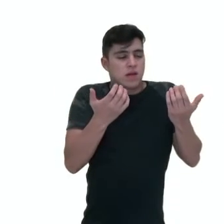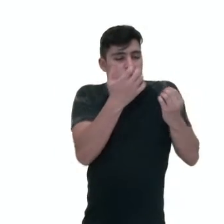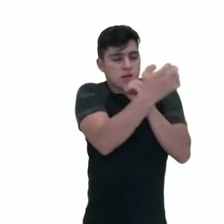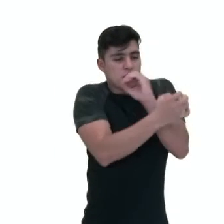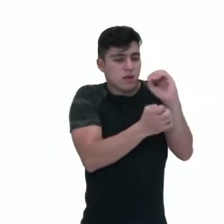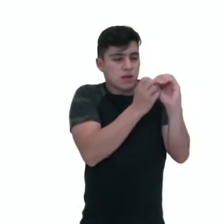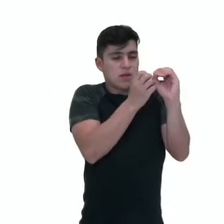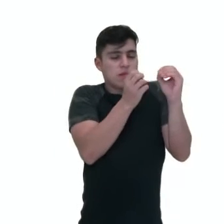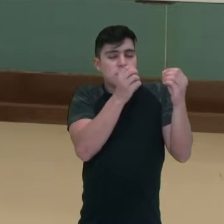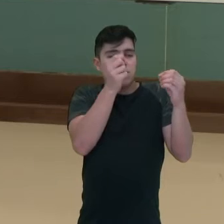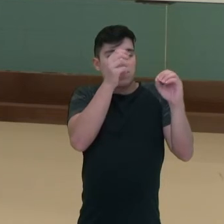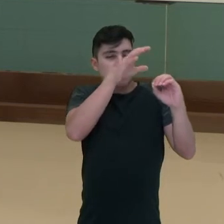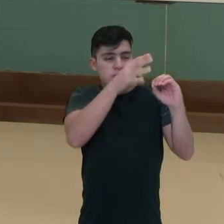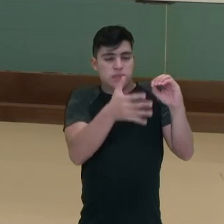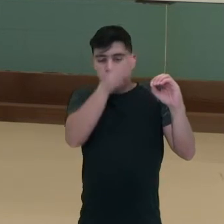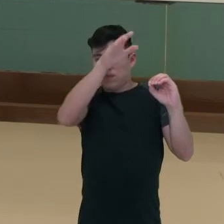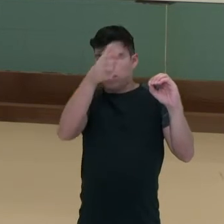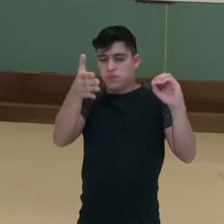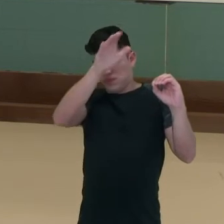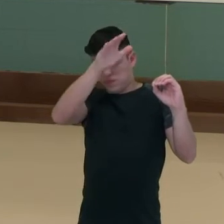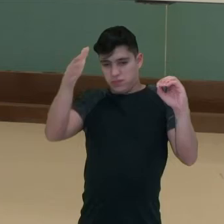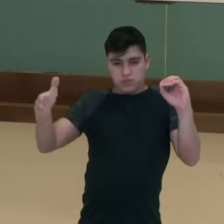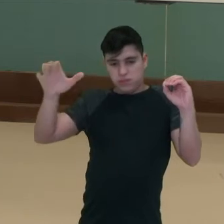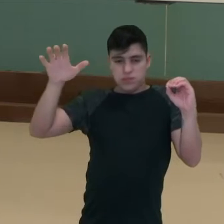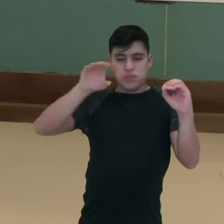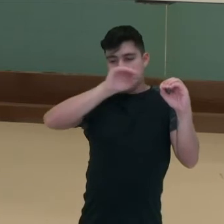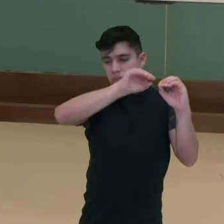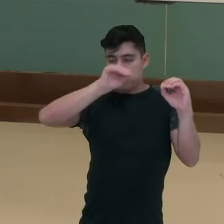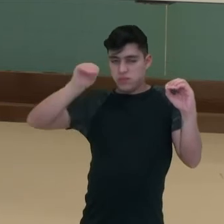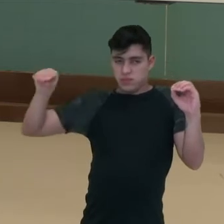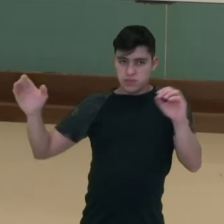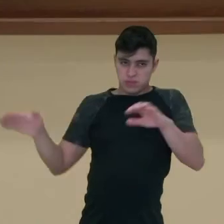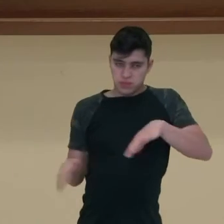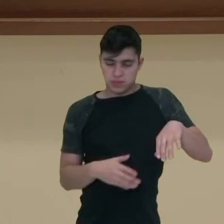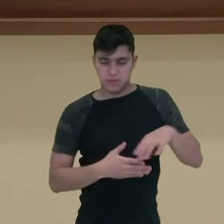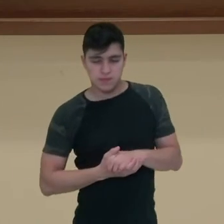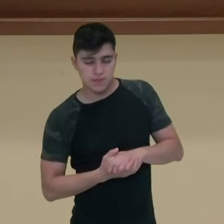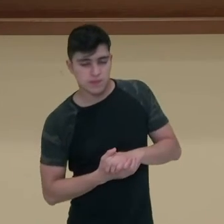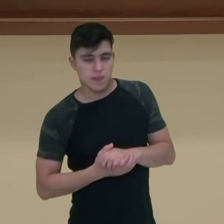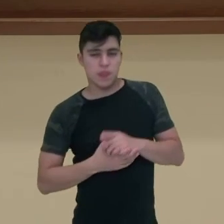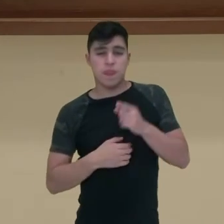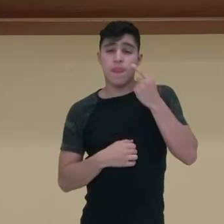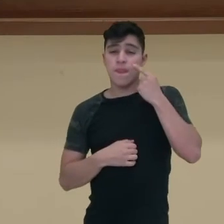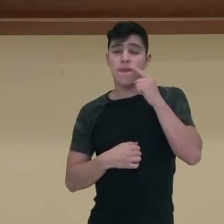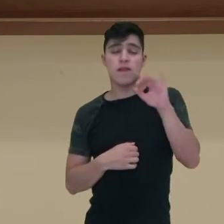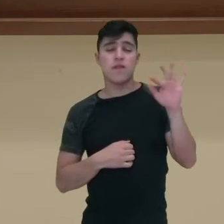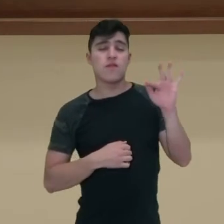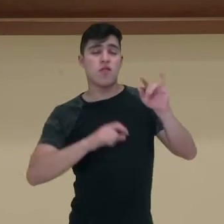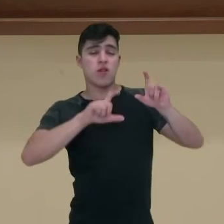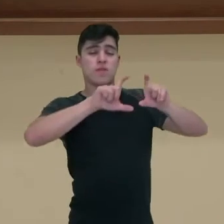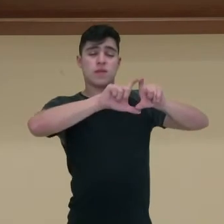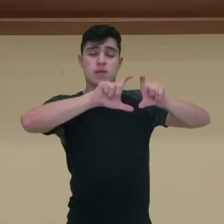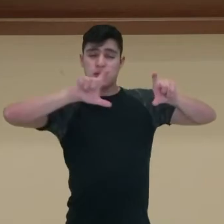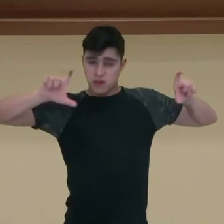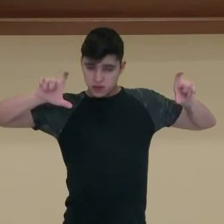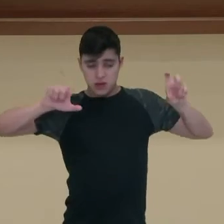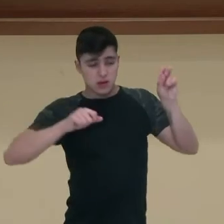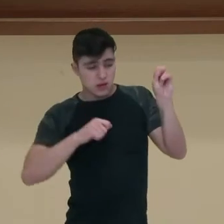Fórmulas utilizadas nas ligações covalentes. Então, vamos falar agora sobre algumas